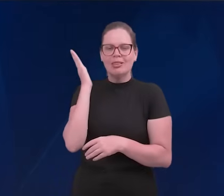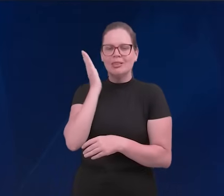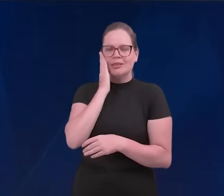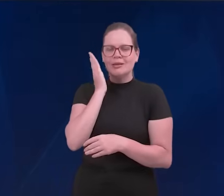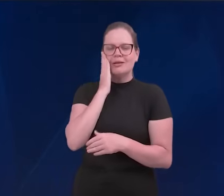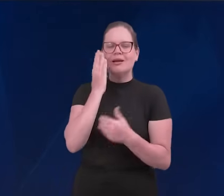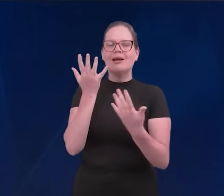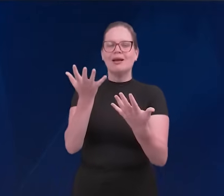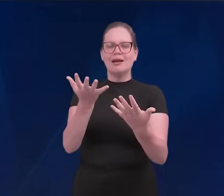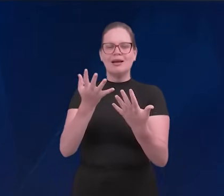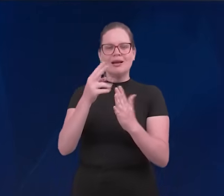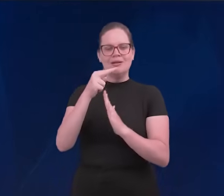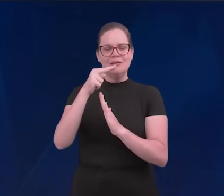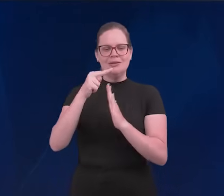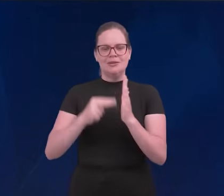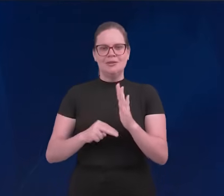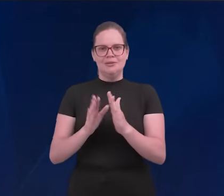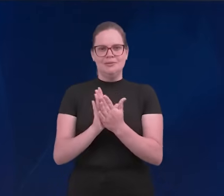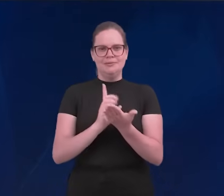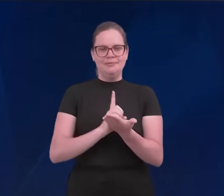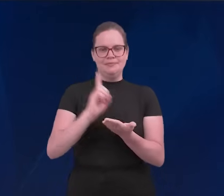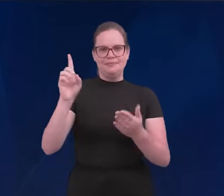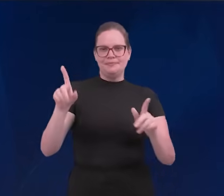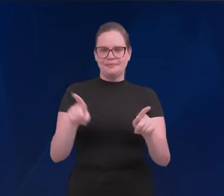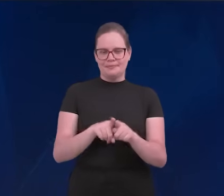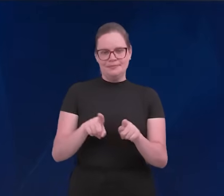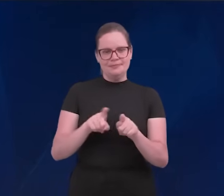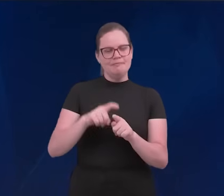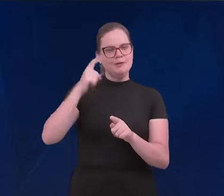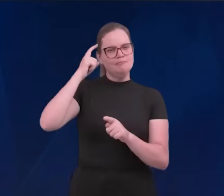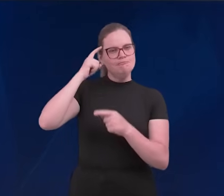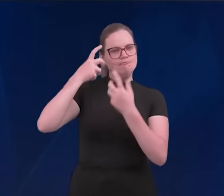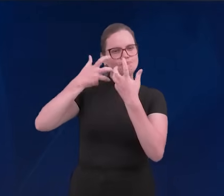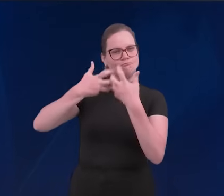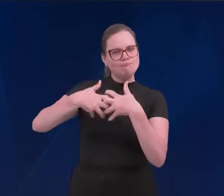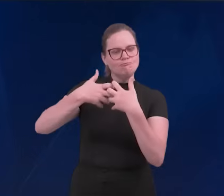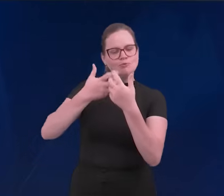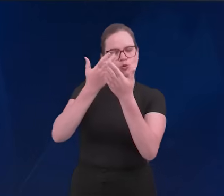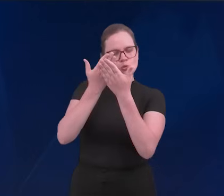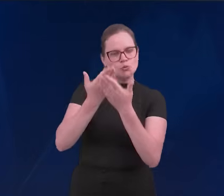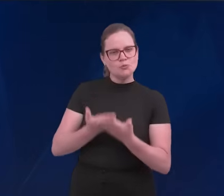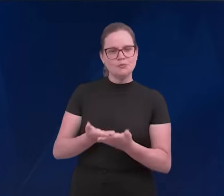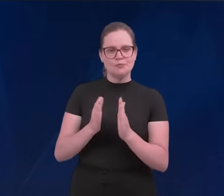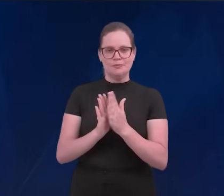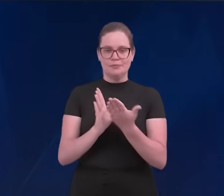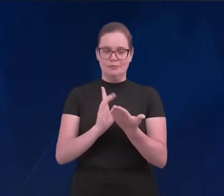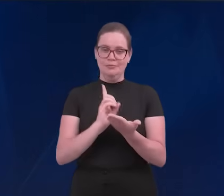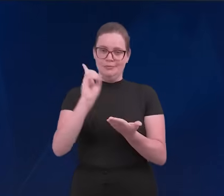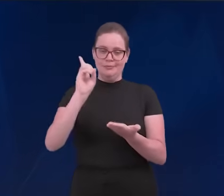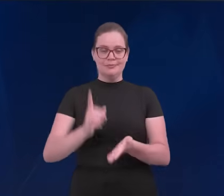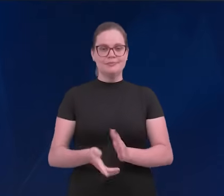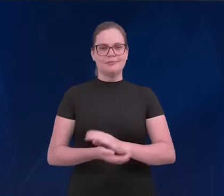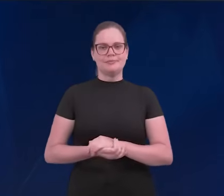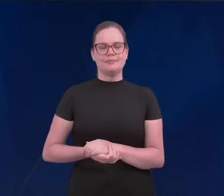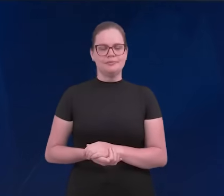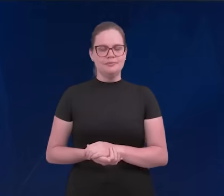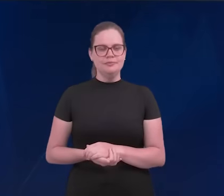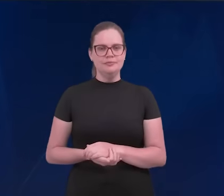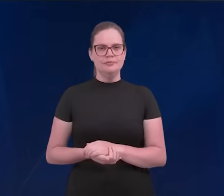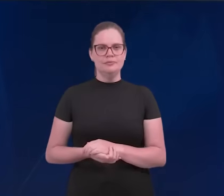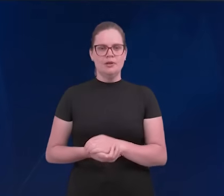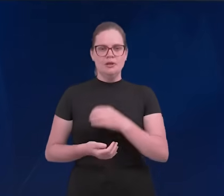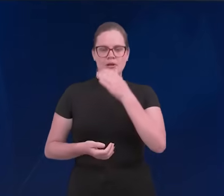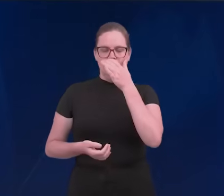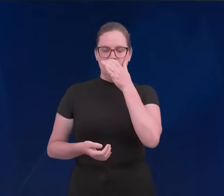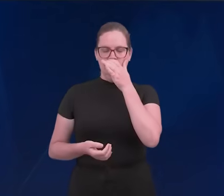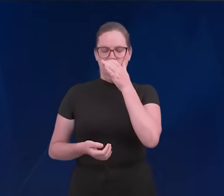pela leitura e meditação da Palavra de Deus, que é a Bíblia.